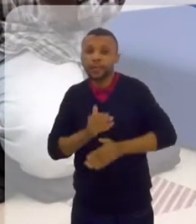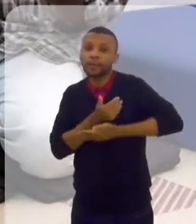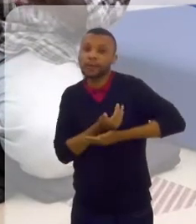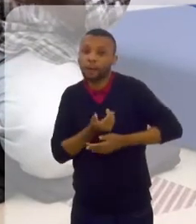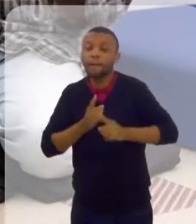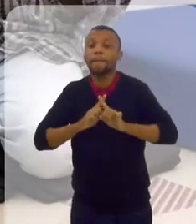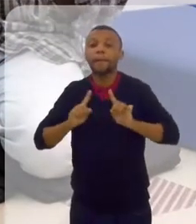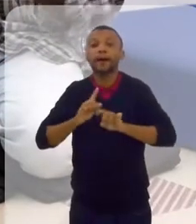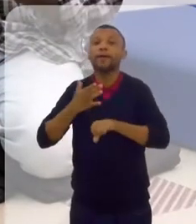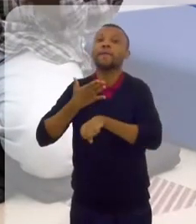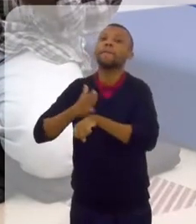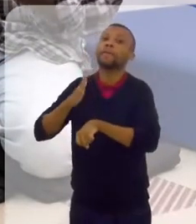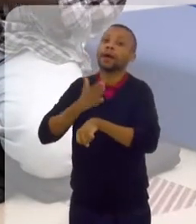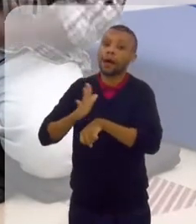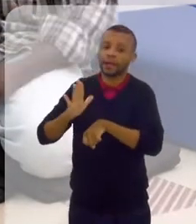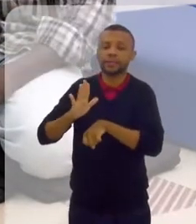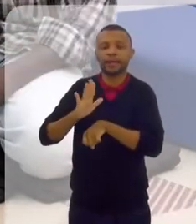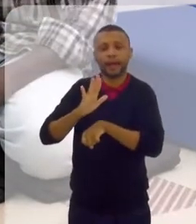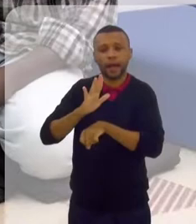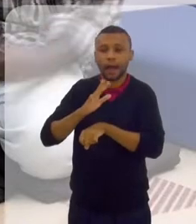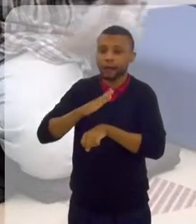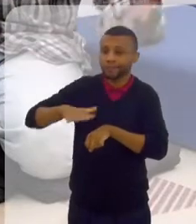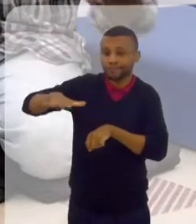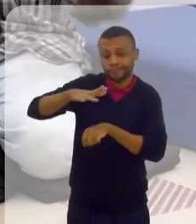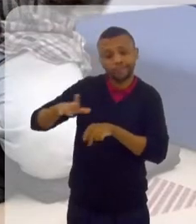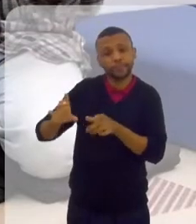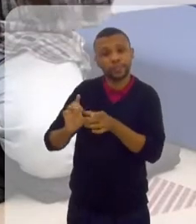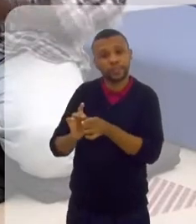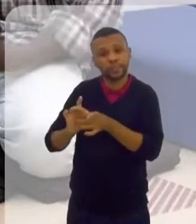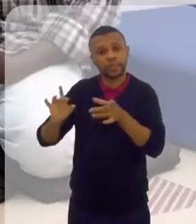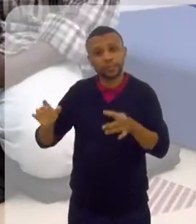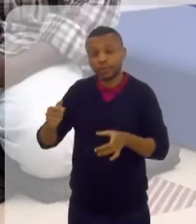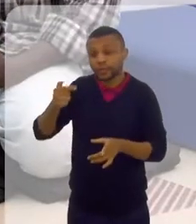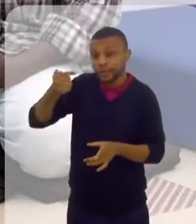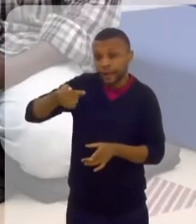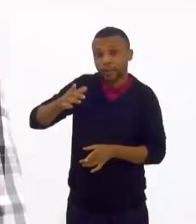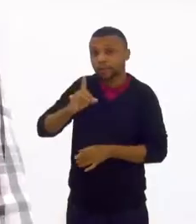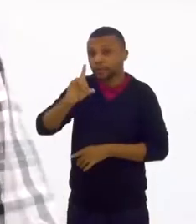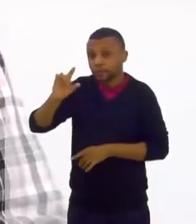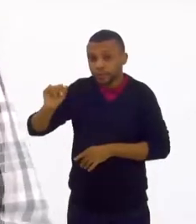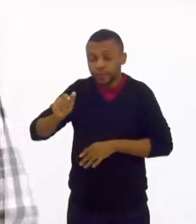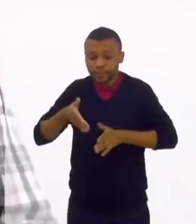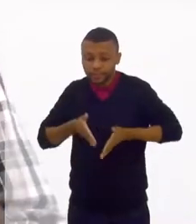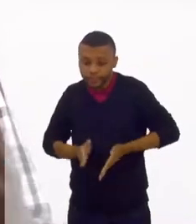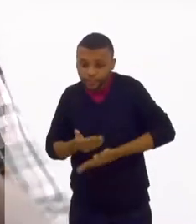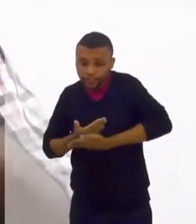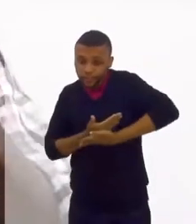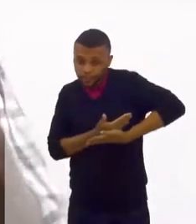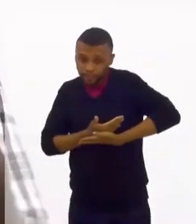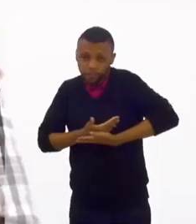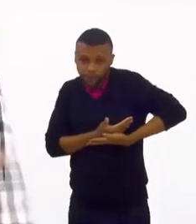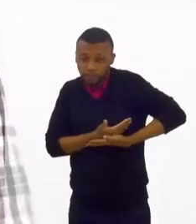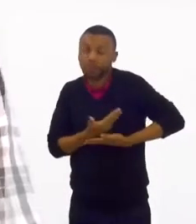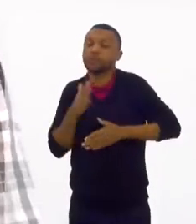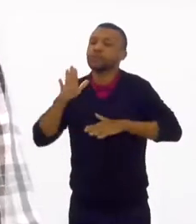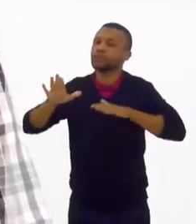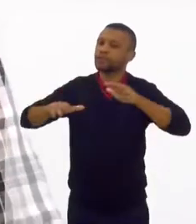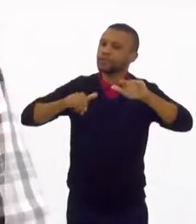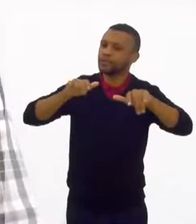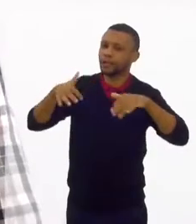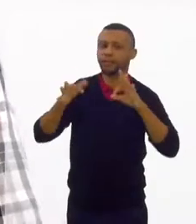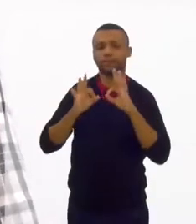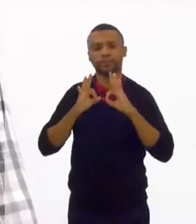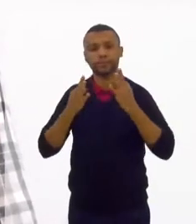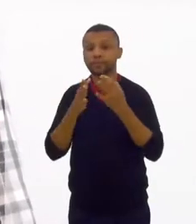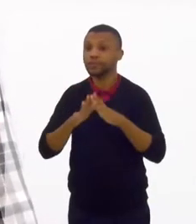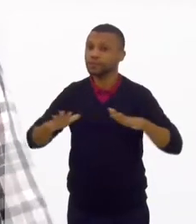praxe, a pessoa deixa o nome até o sétimo dia, quando convidar os parentes, tias, maternos, todo mundo envolvido.